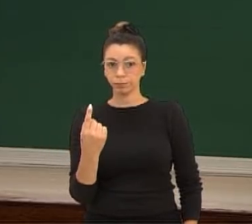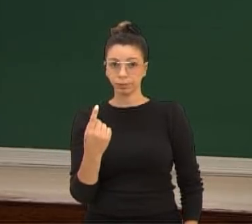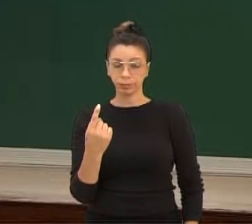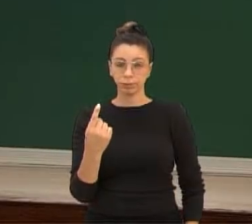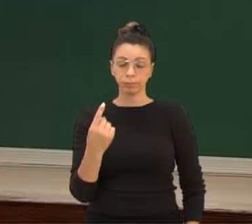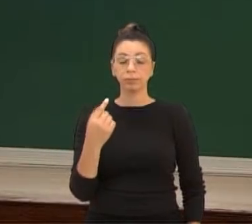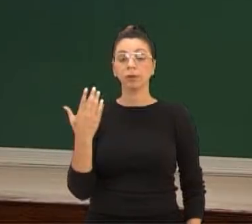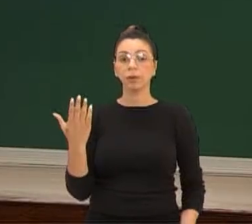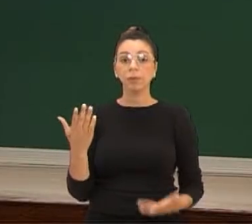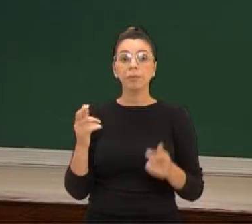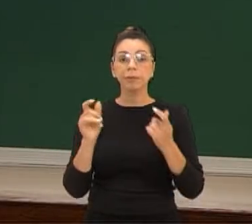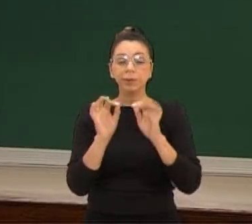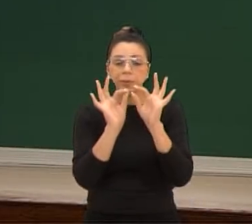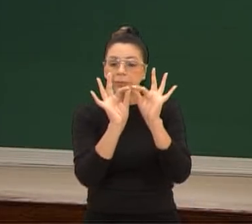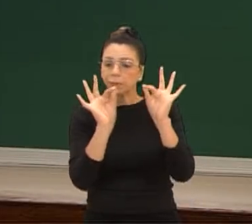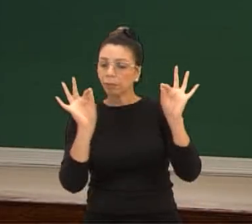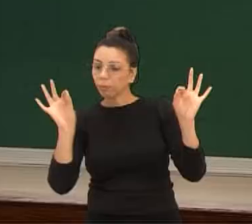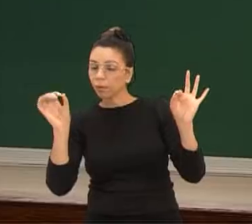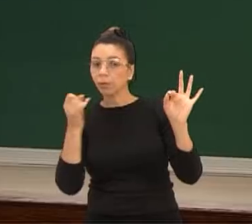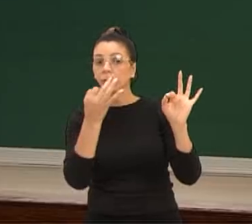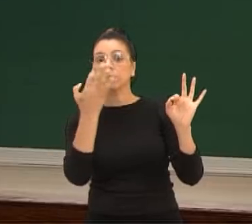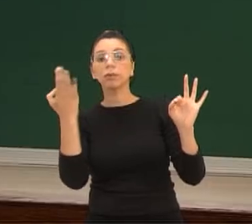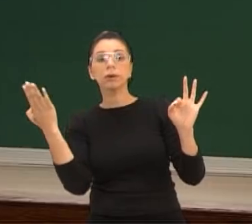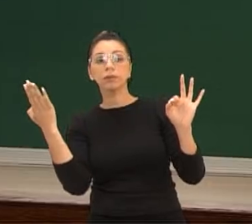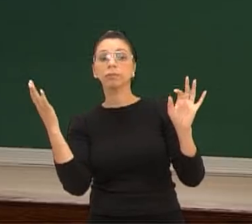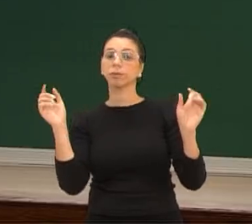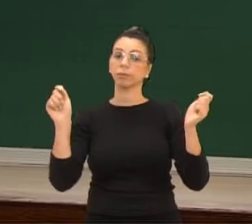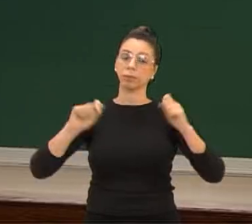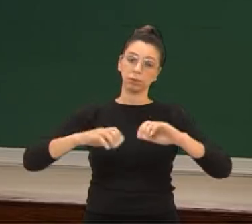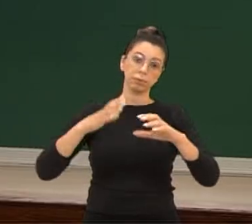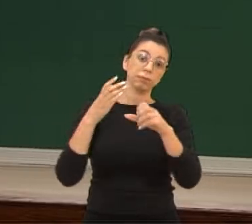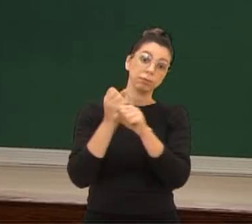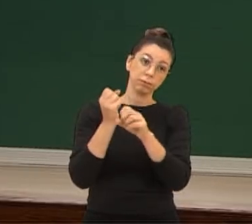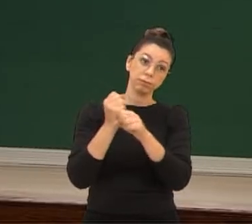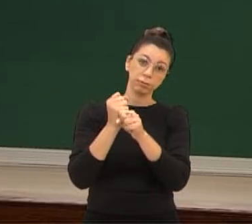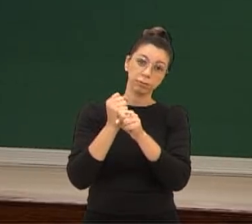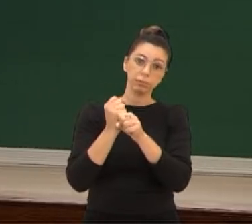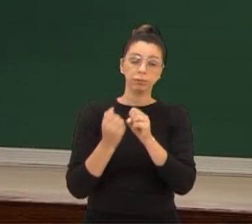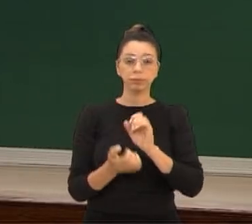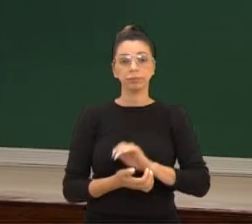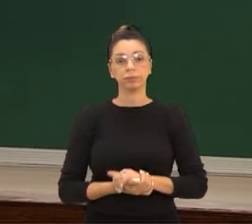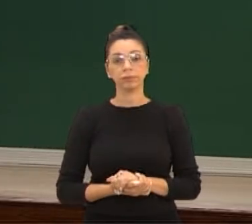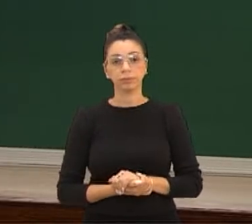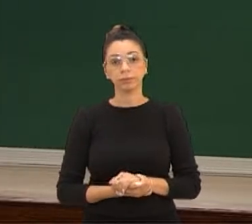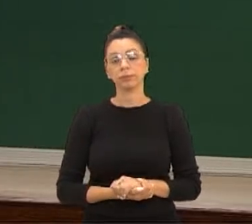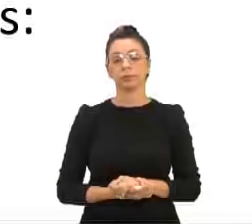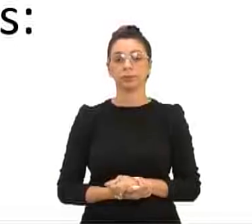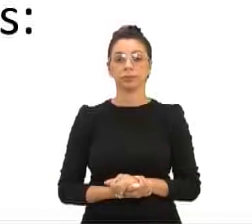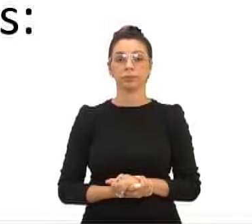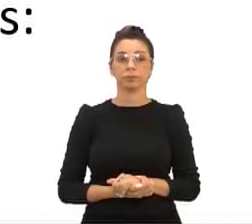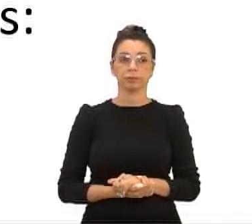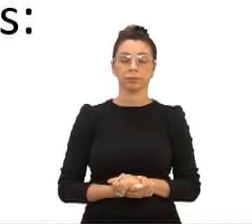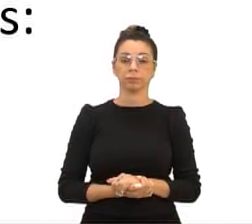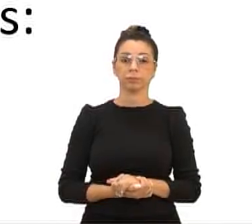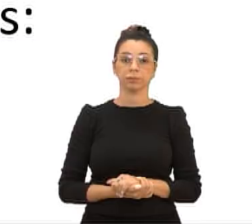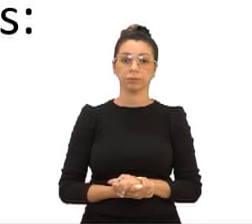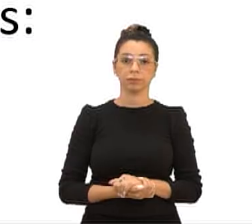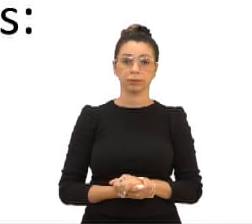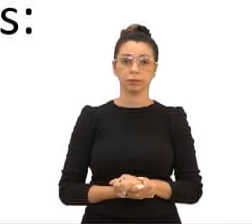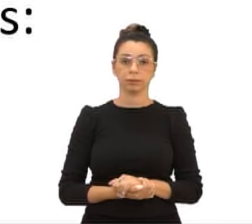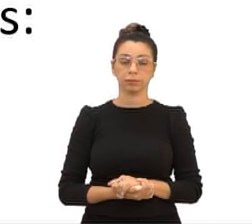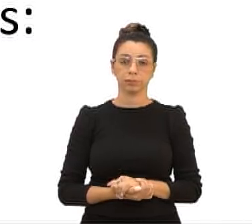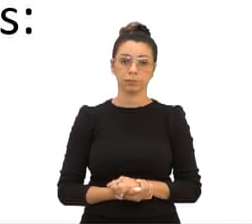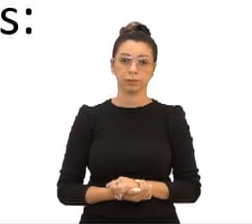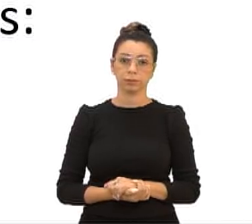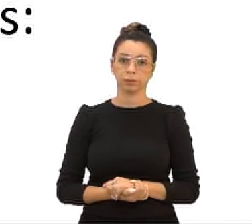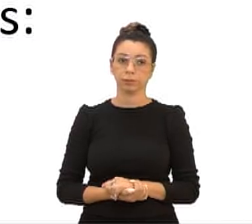comprimentos dessa circunferência, só que nós temos agora que calcular o comprimento, tá? Bom, primeiro passo, tá?